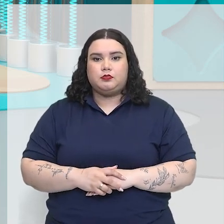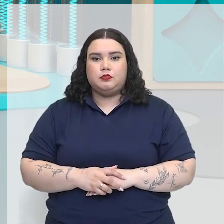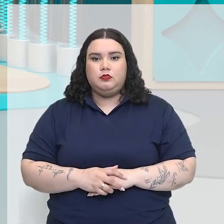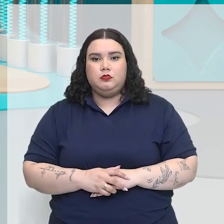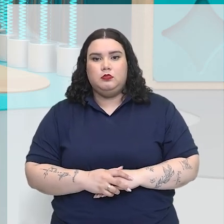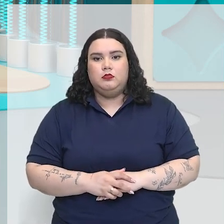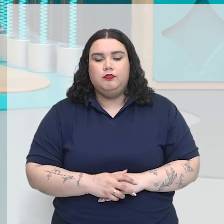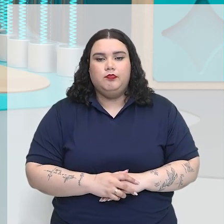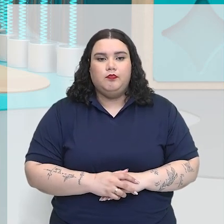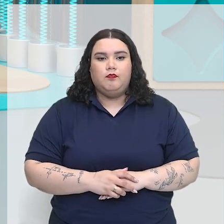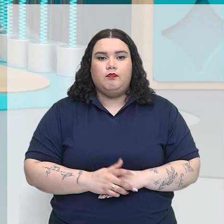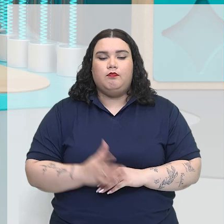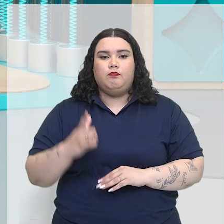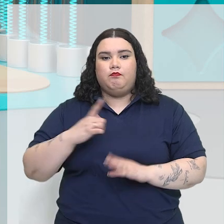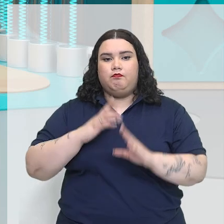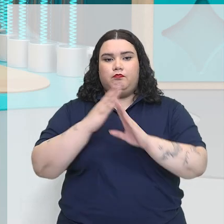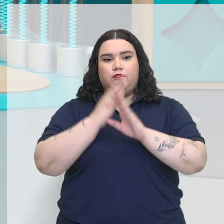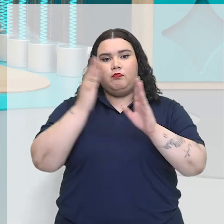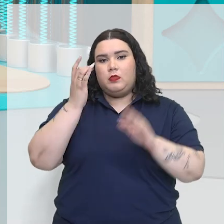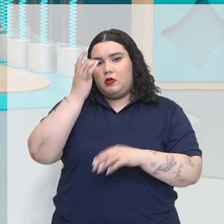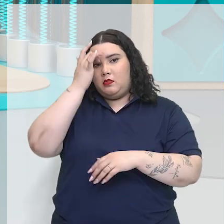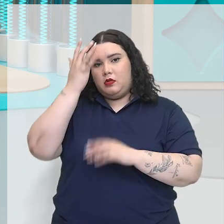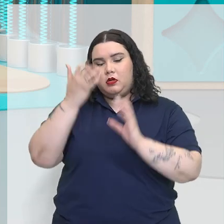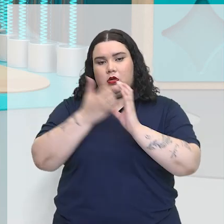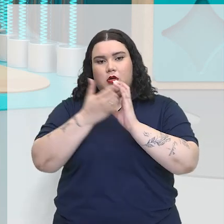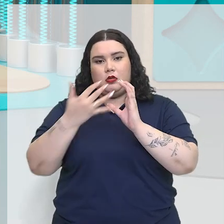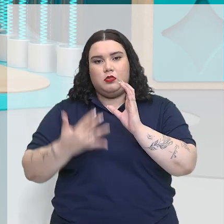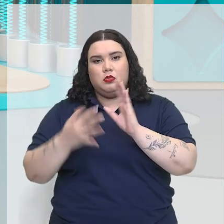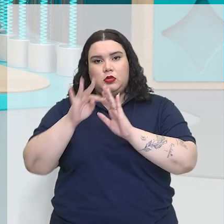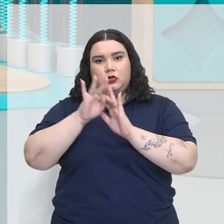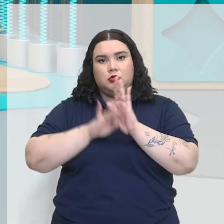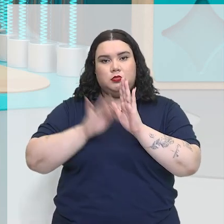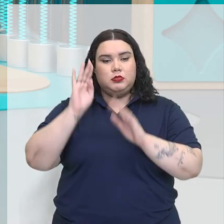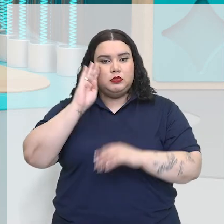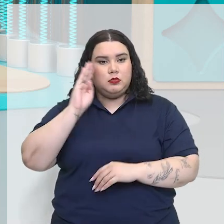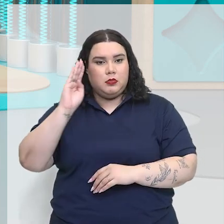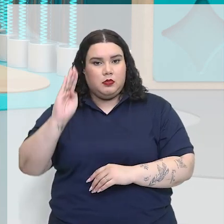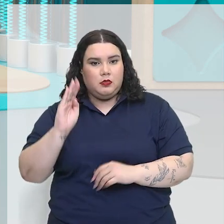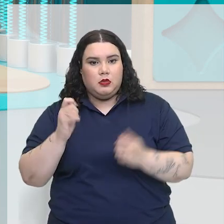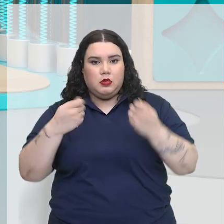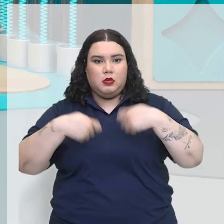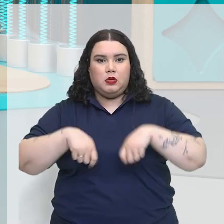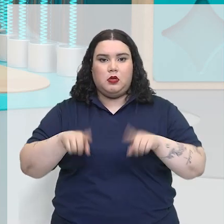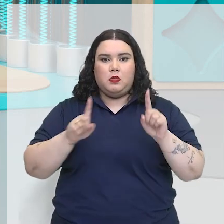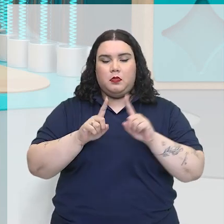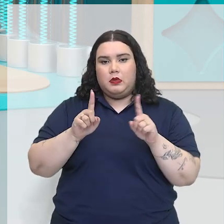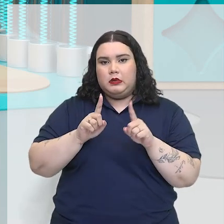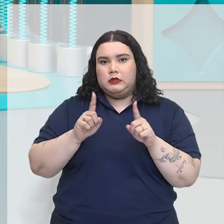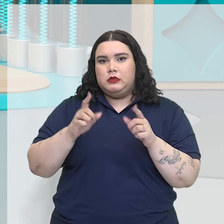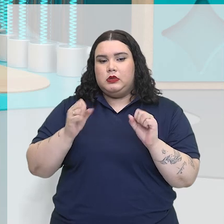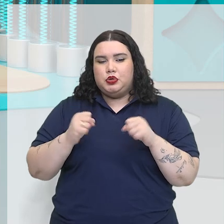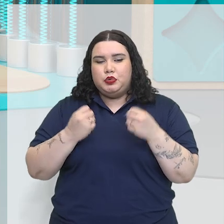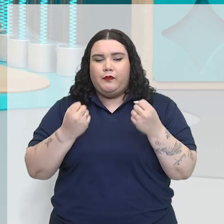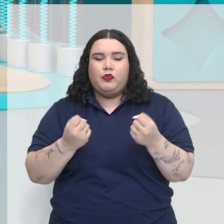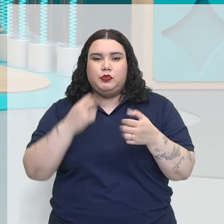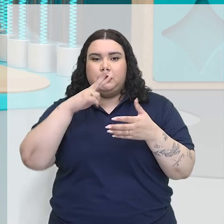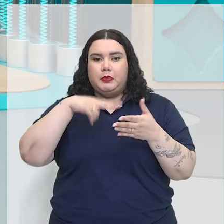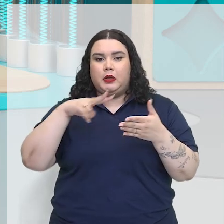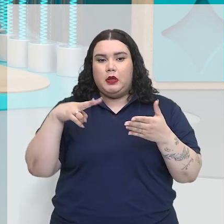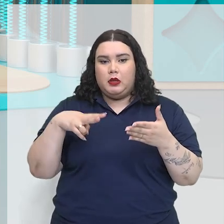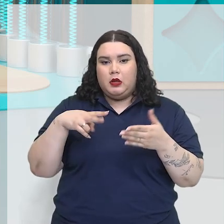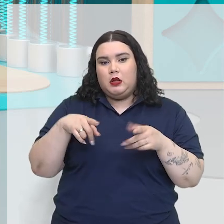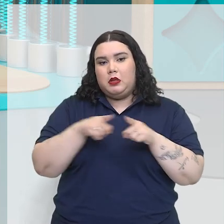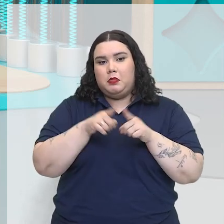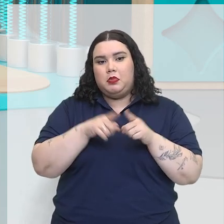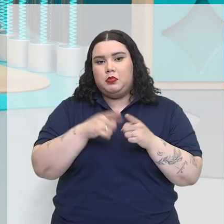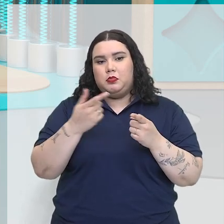São encontrados facilmente elementos do texto-fonte, né? Não é necessário esforço ou dedução do leitor, e